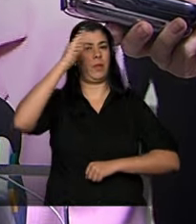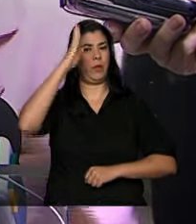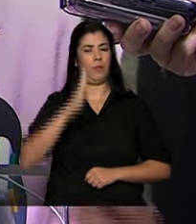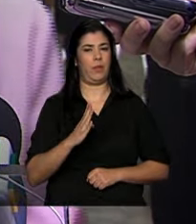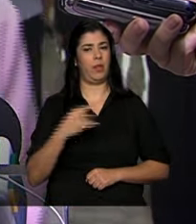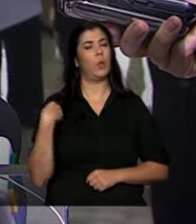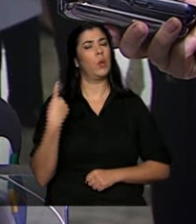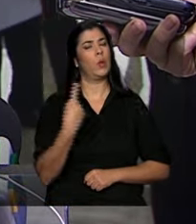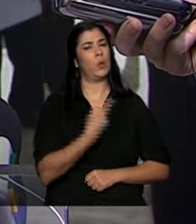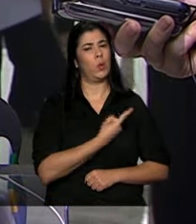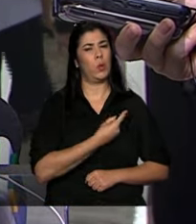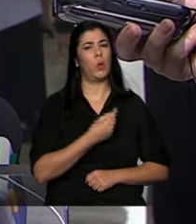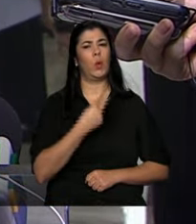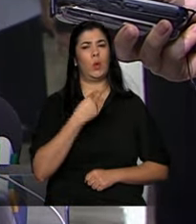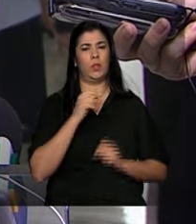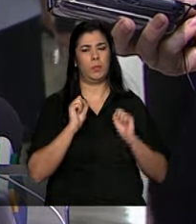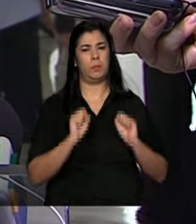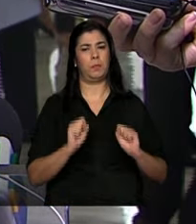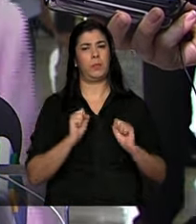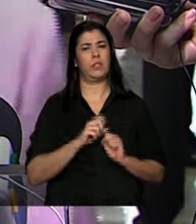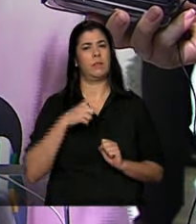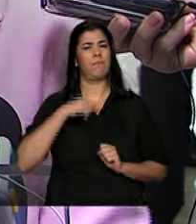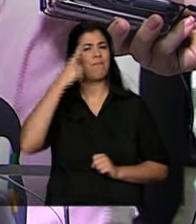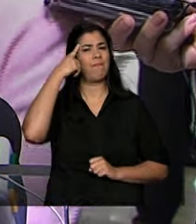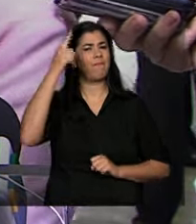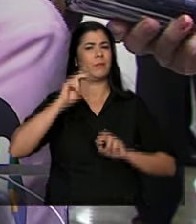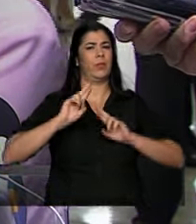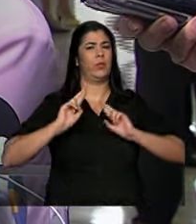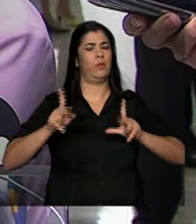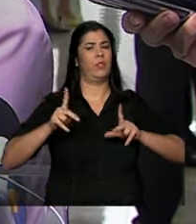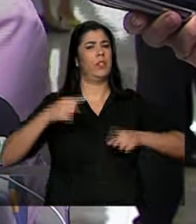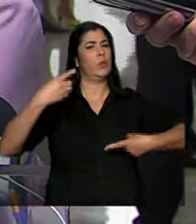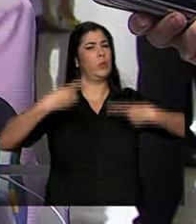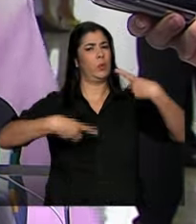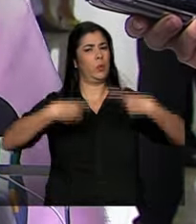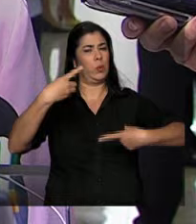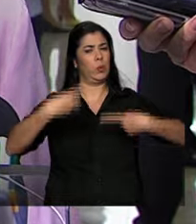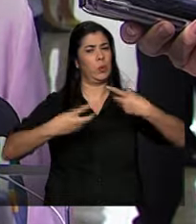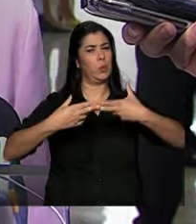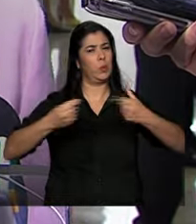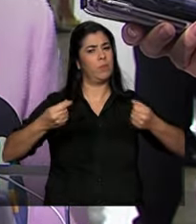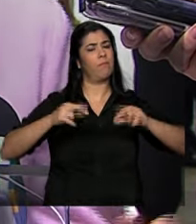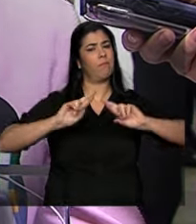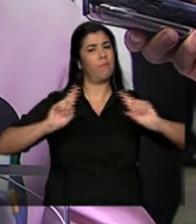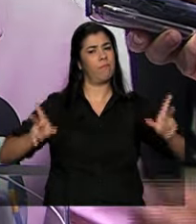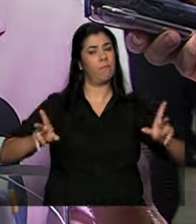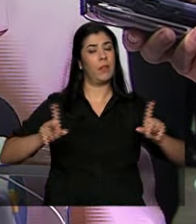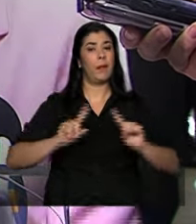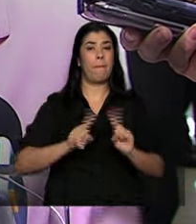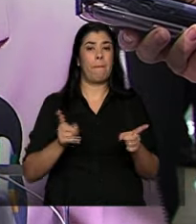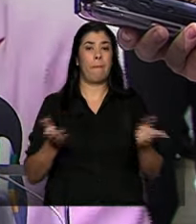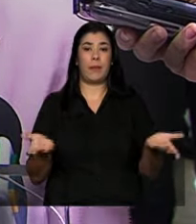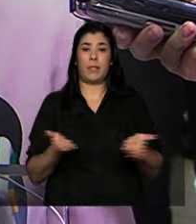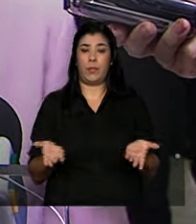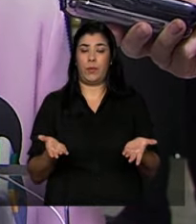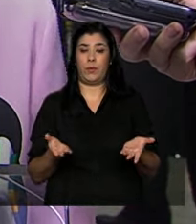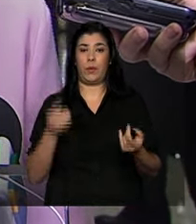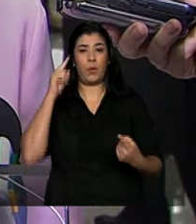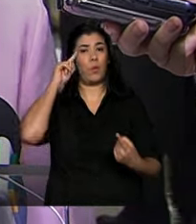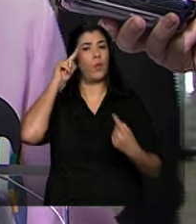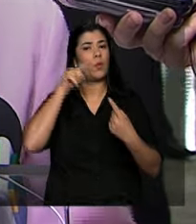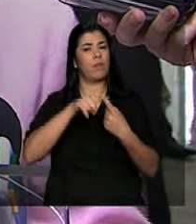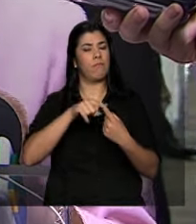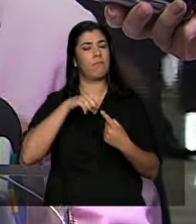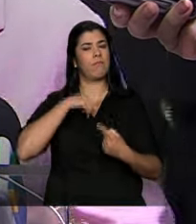divergir nós podemos muitas vezes ter posições diferentes agora uma convicção eu